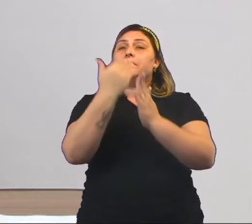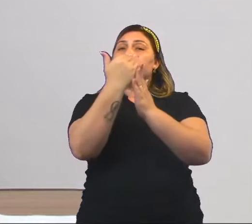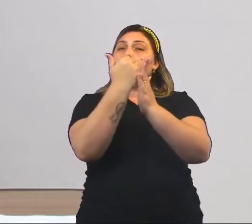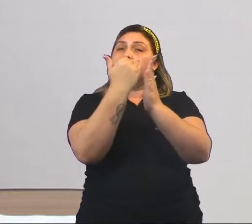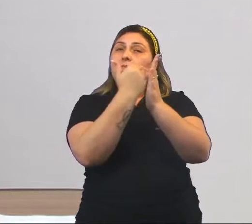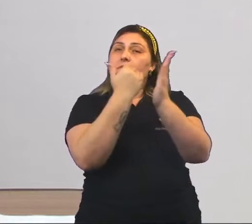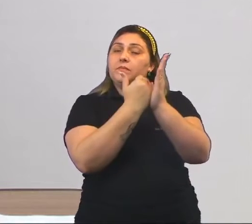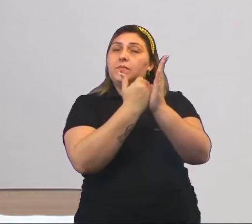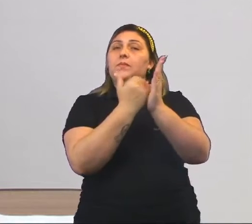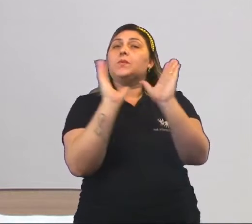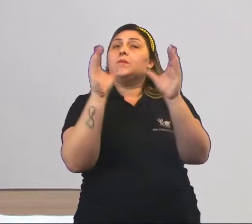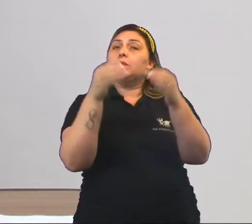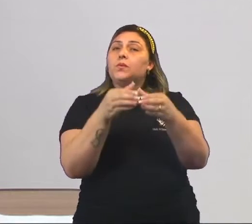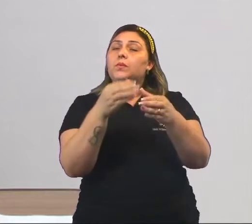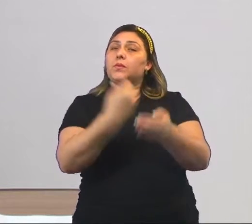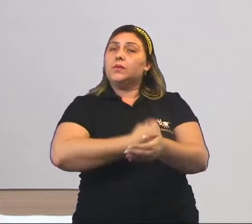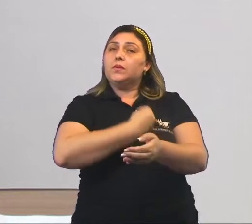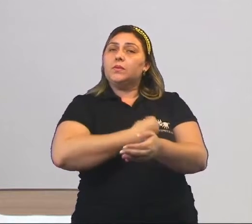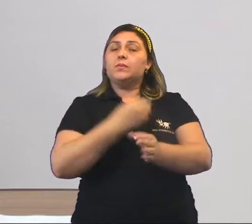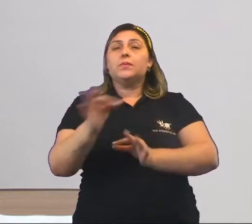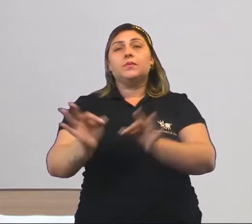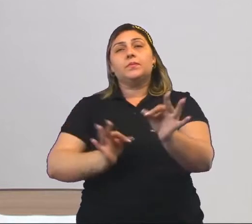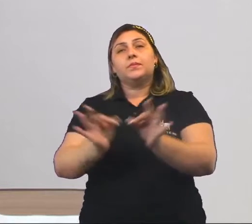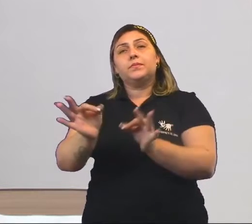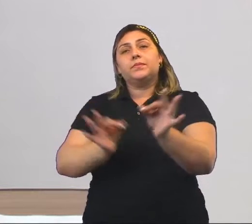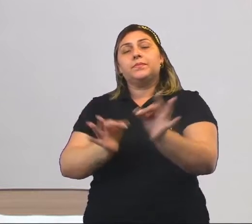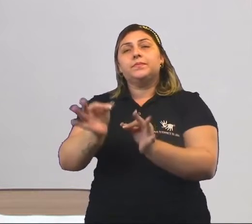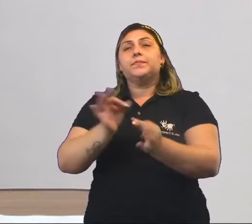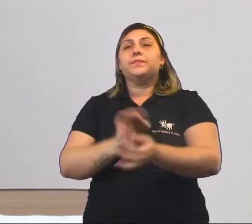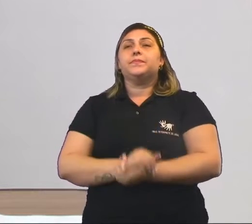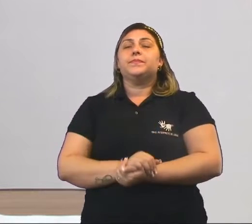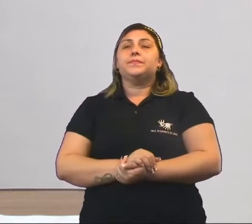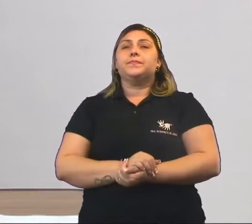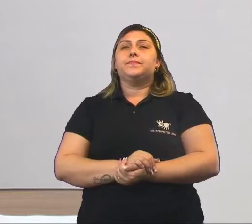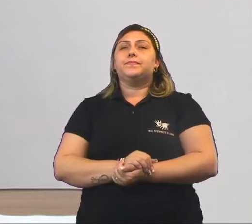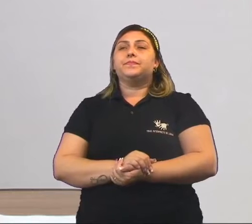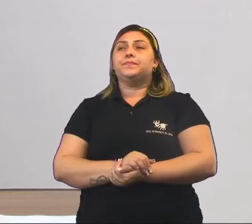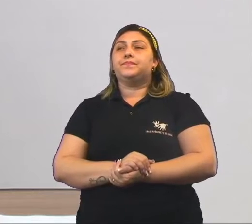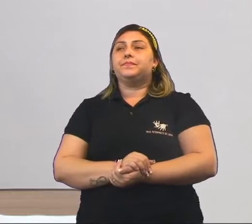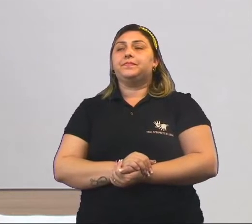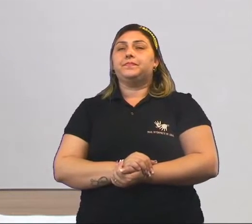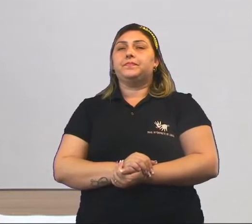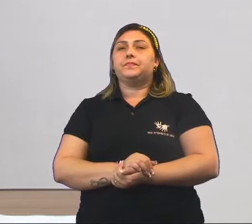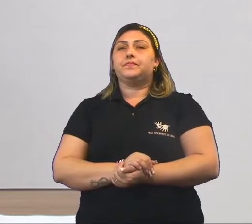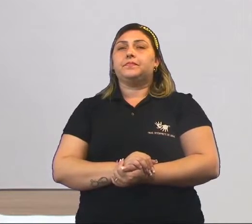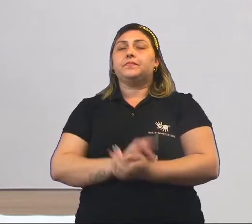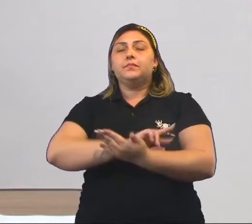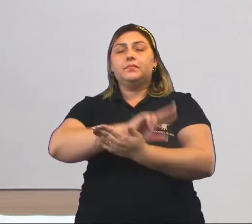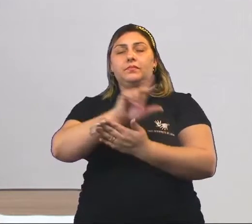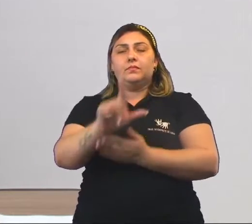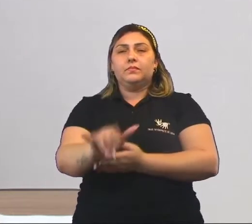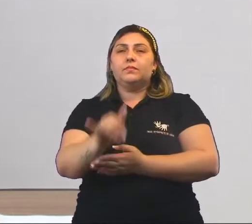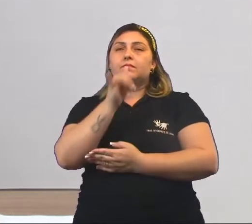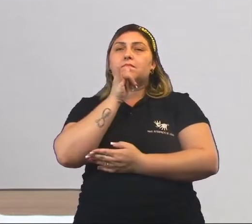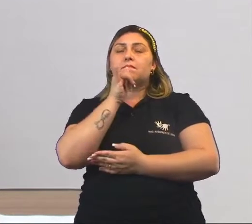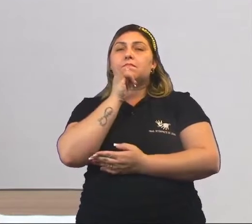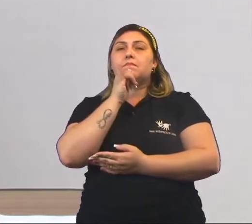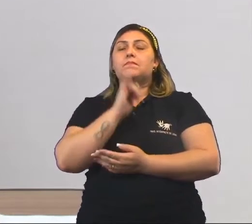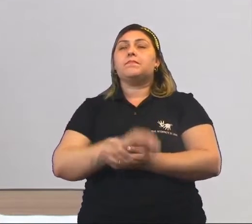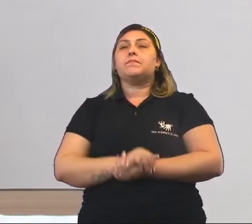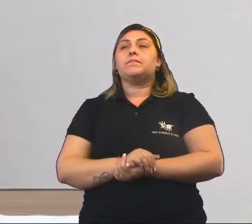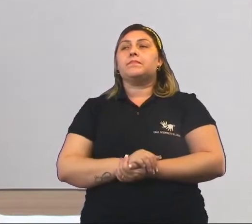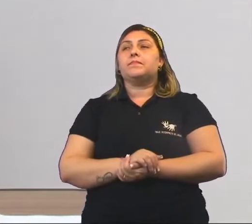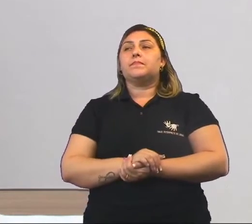eles determinam ou o grupo que eles, né, se organizam para exercer essa função. Então, temos vários exemplos de autônomos aí.